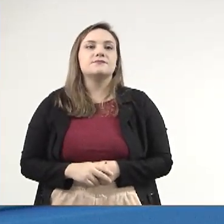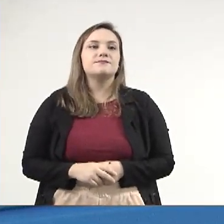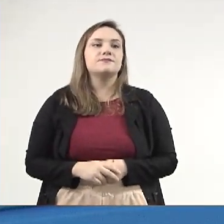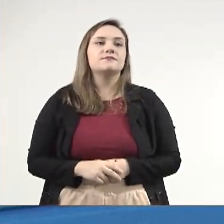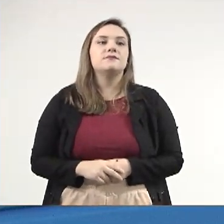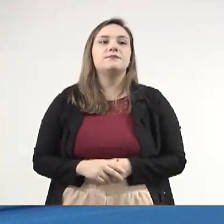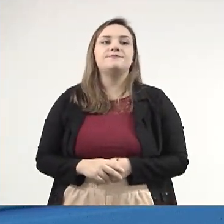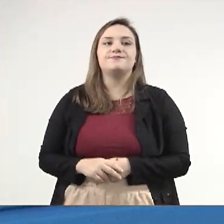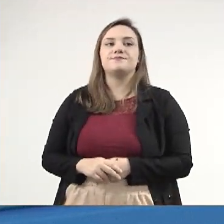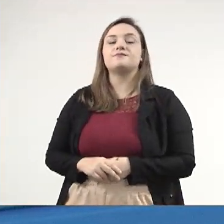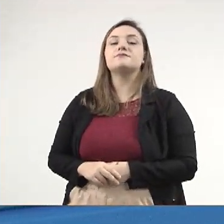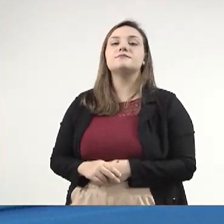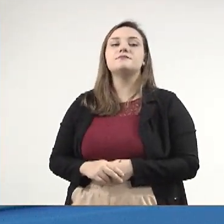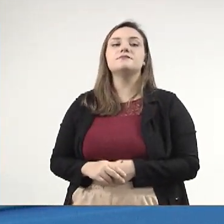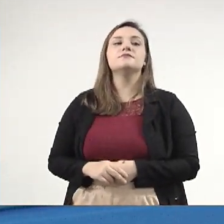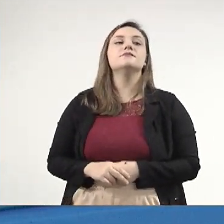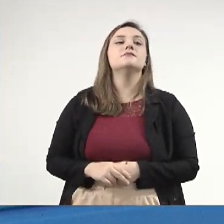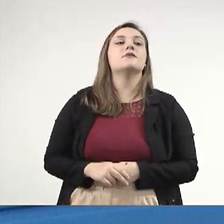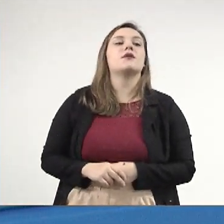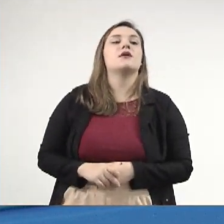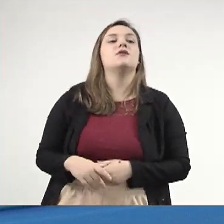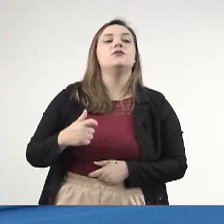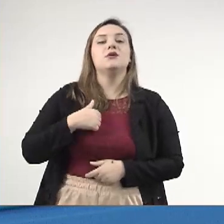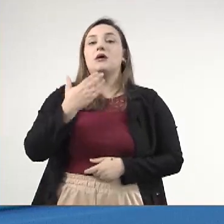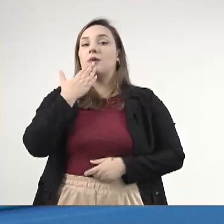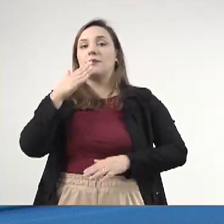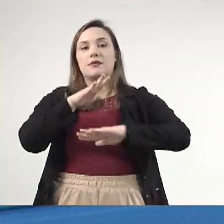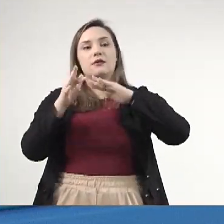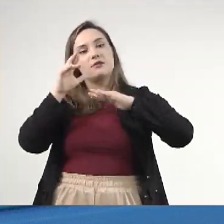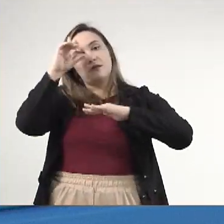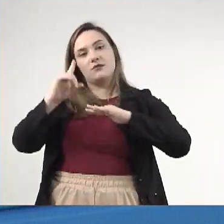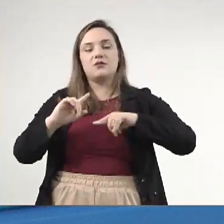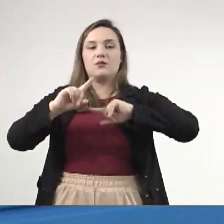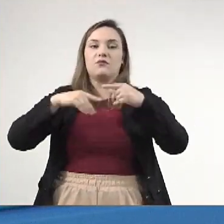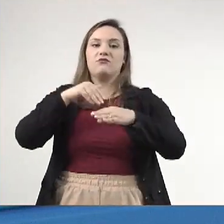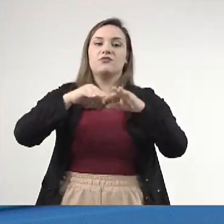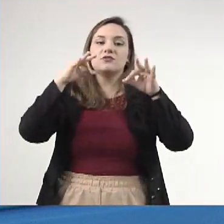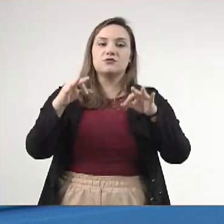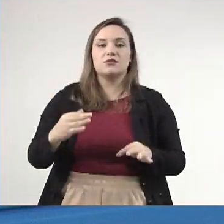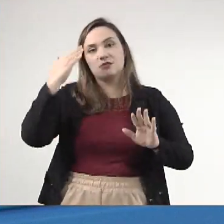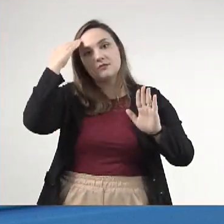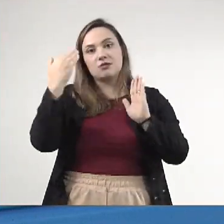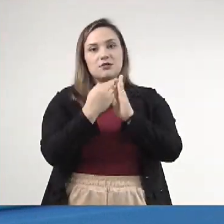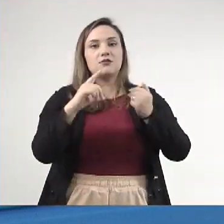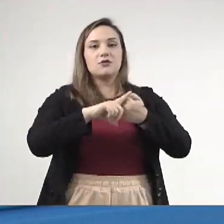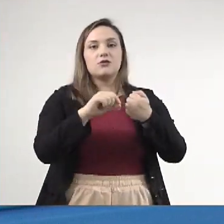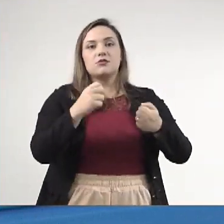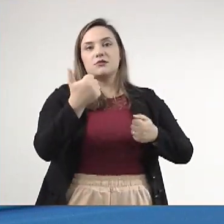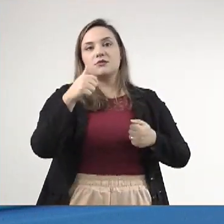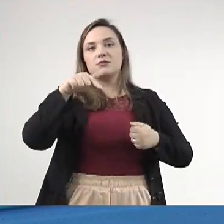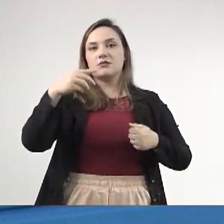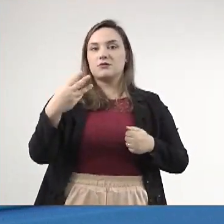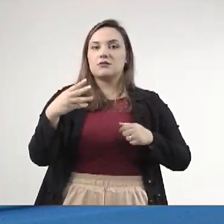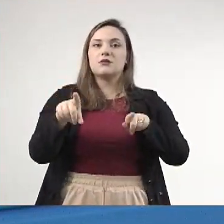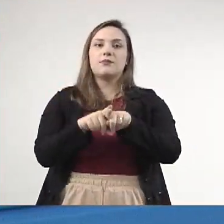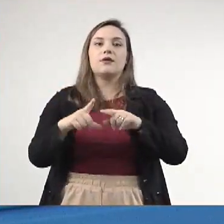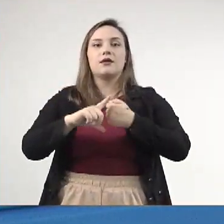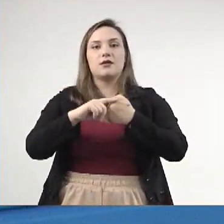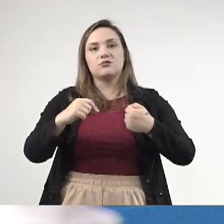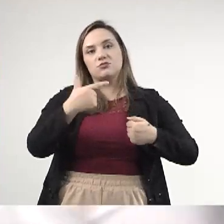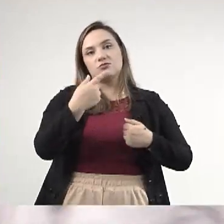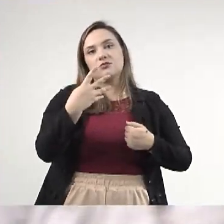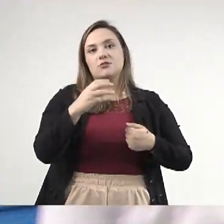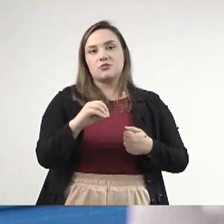Ainda, requeiro à mesa, ouvido o plenário, nos termos do artigo 173 e artigo 240,